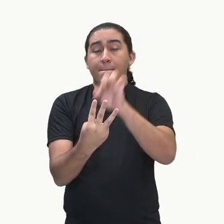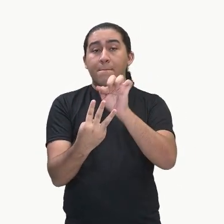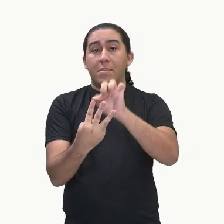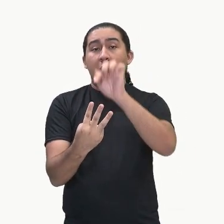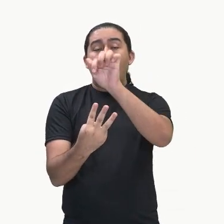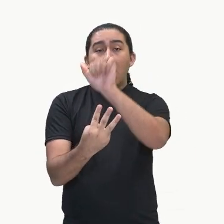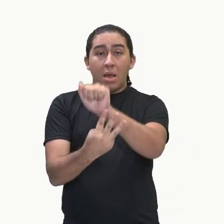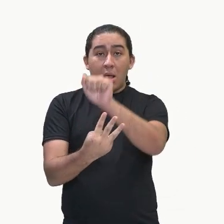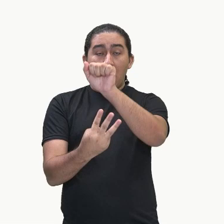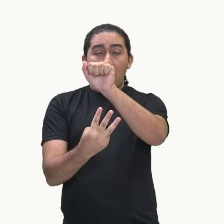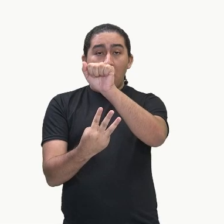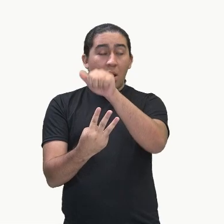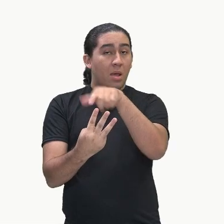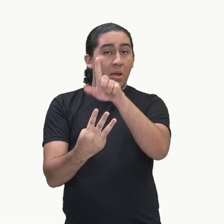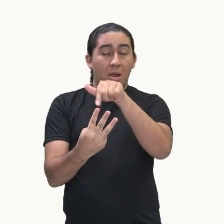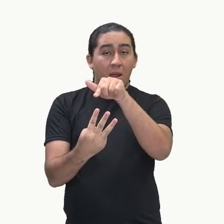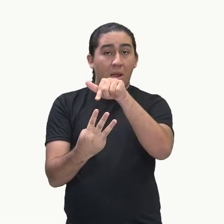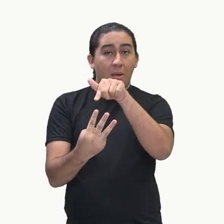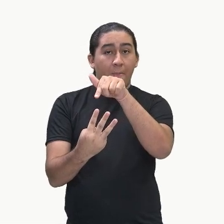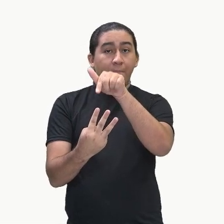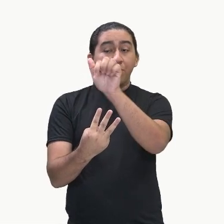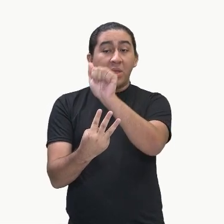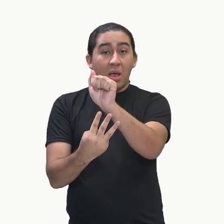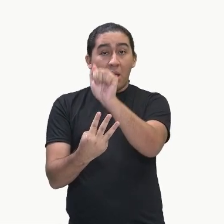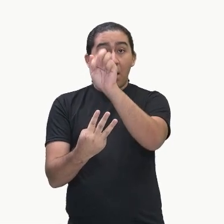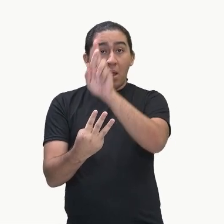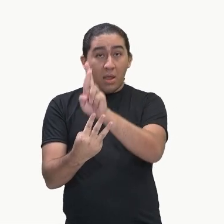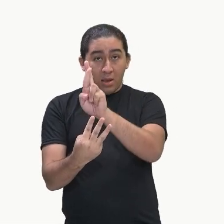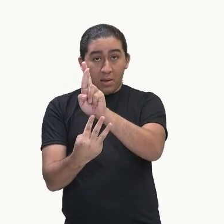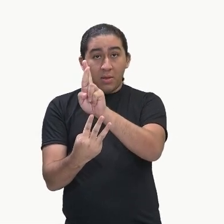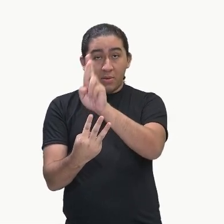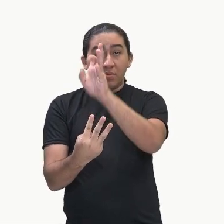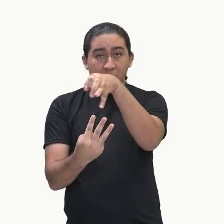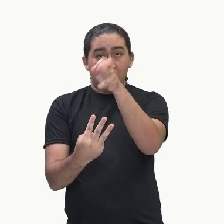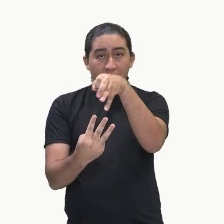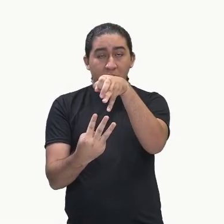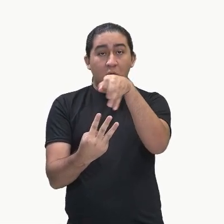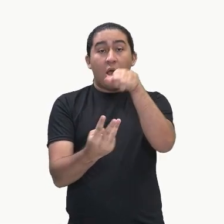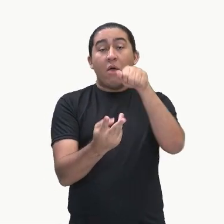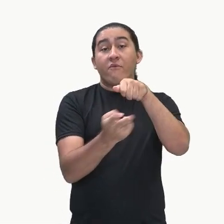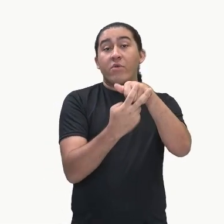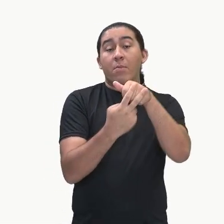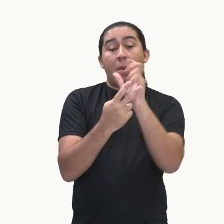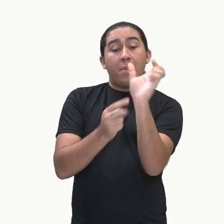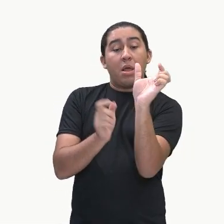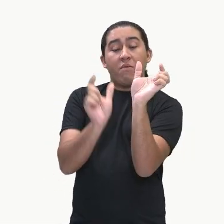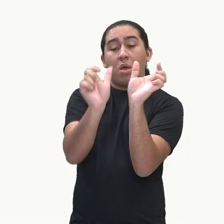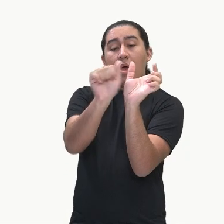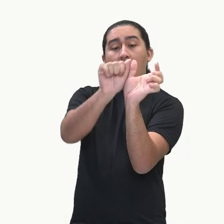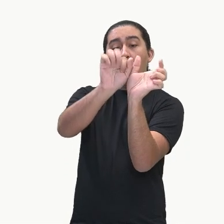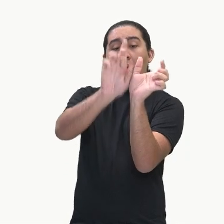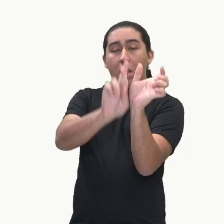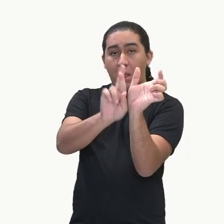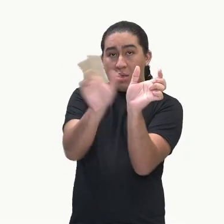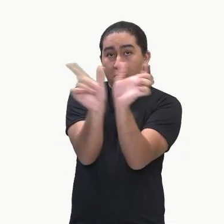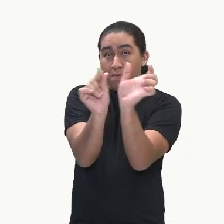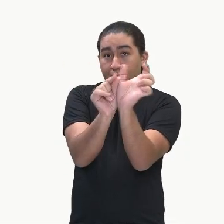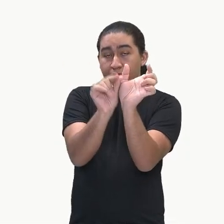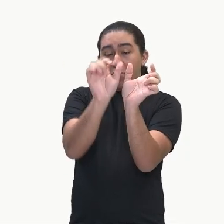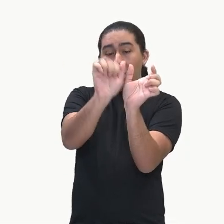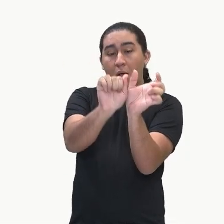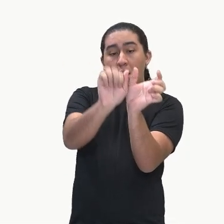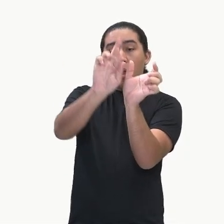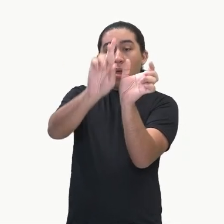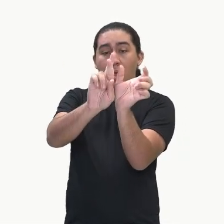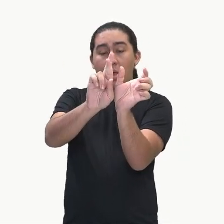com os verbos terminados em ar, né? O verbo terminado da segunda